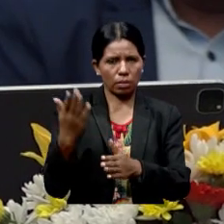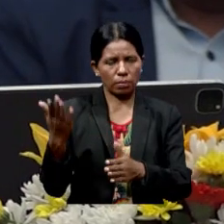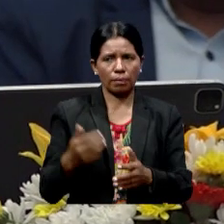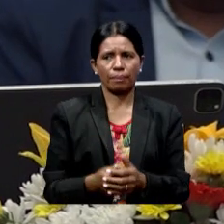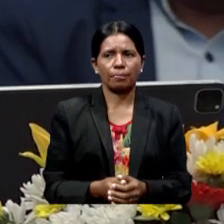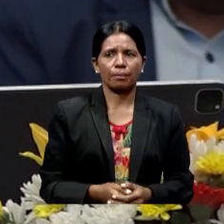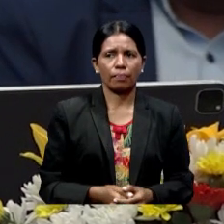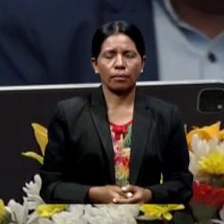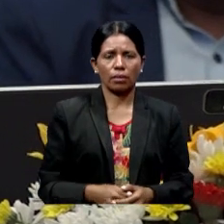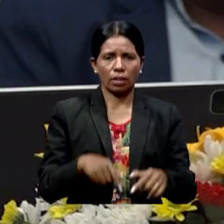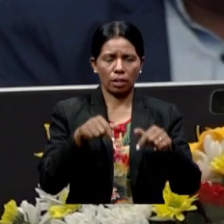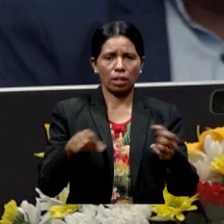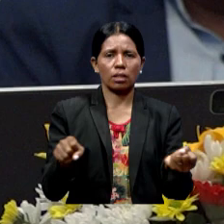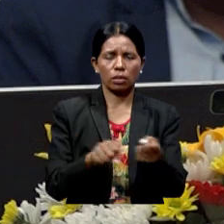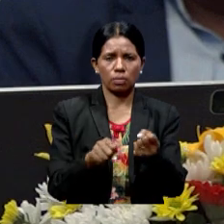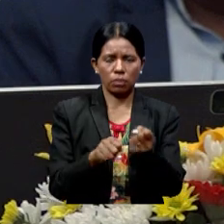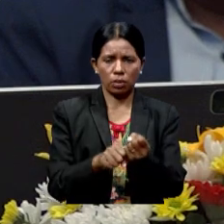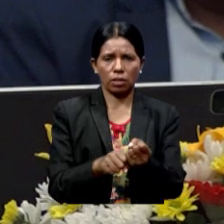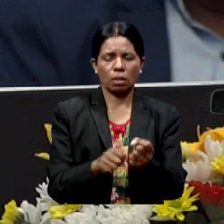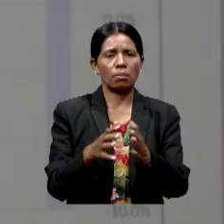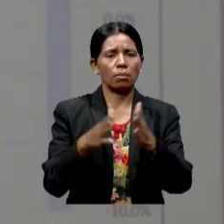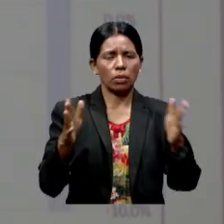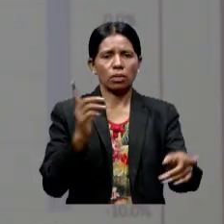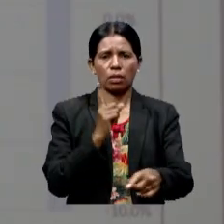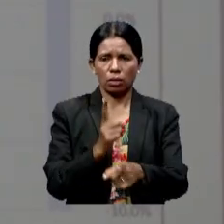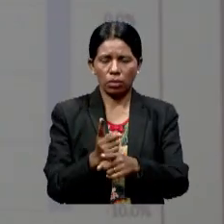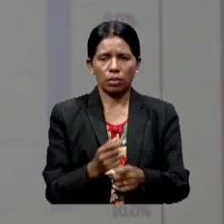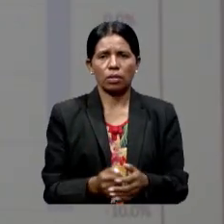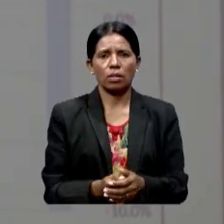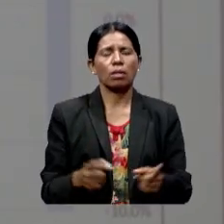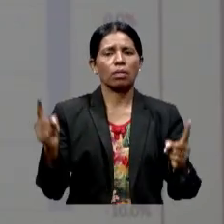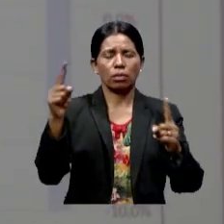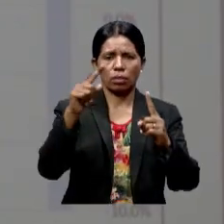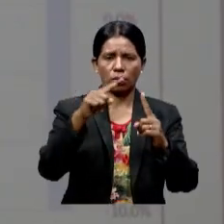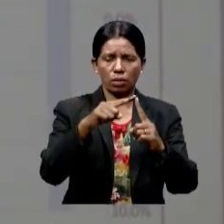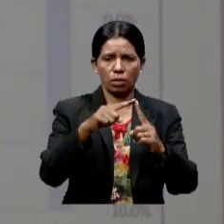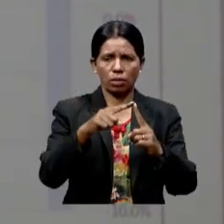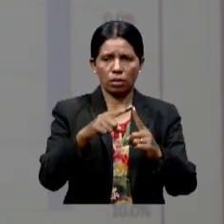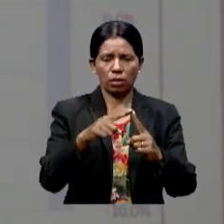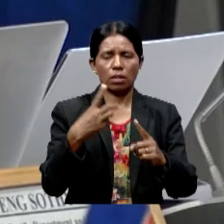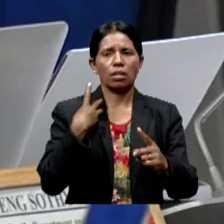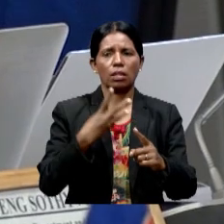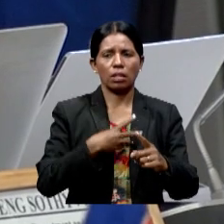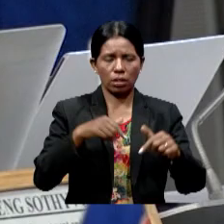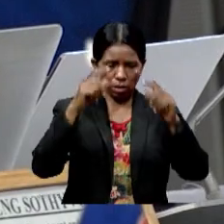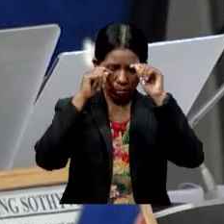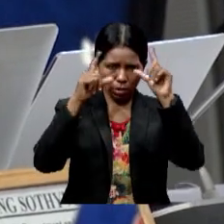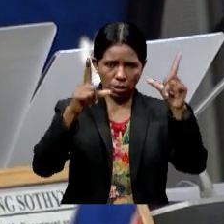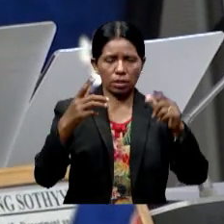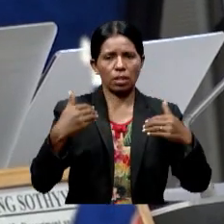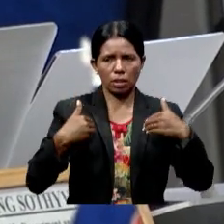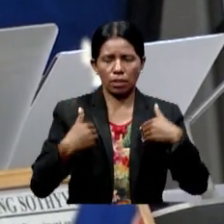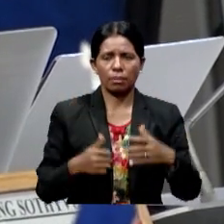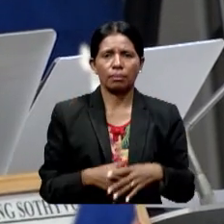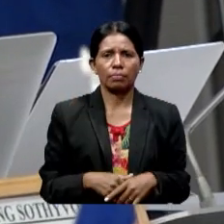né, contribui uma casta de pebes para tornar a etapa na beca agora Timor-Leste e a